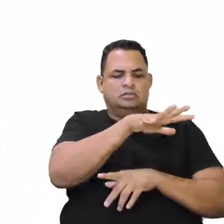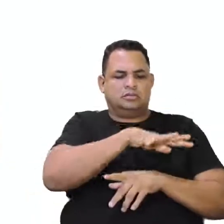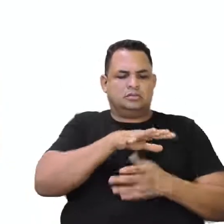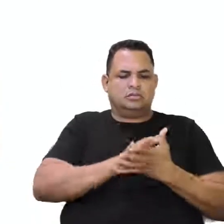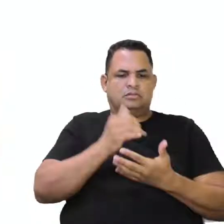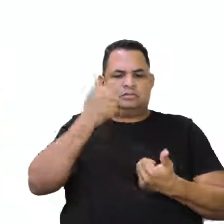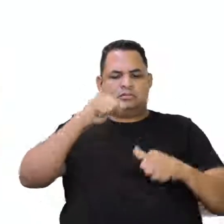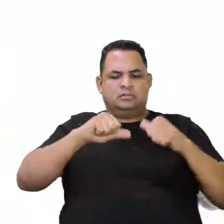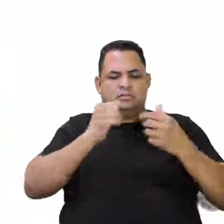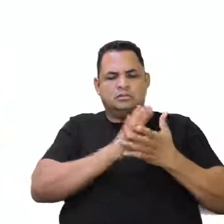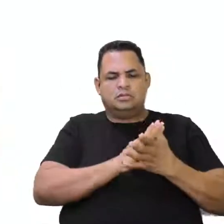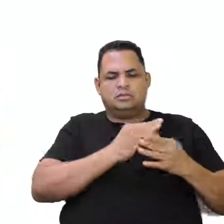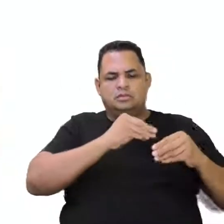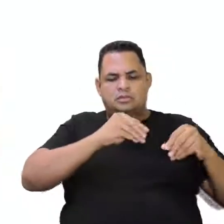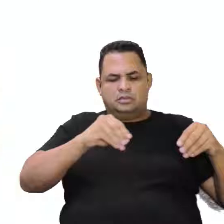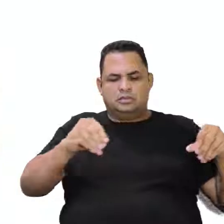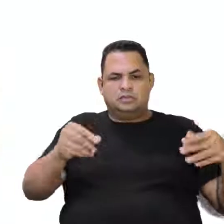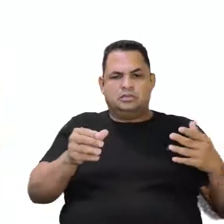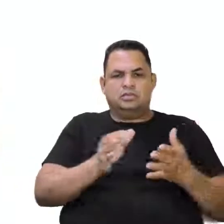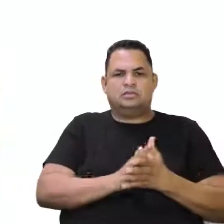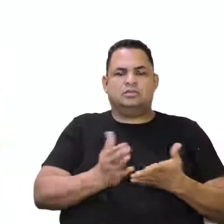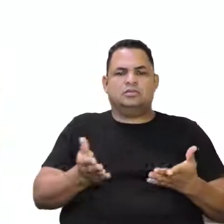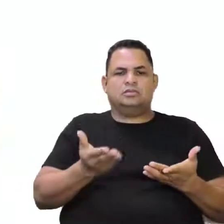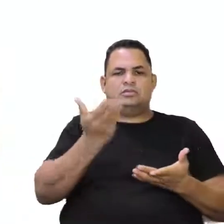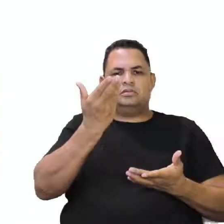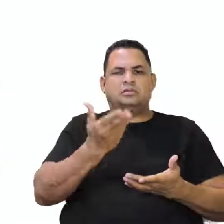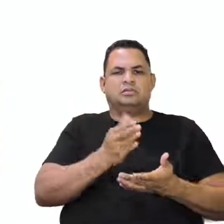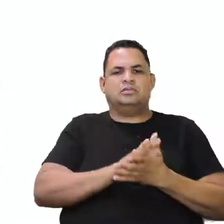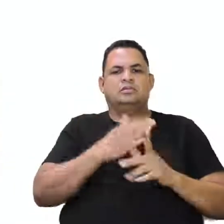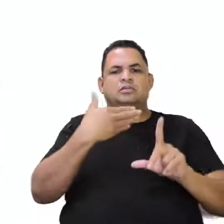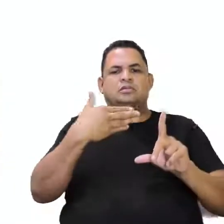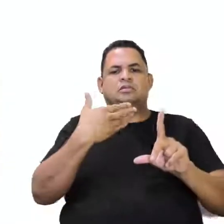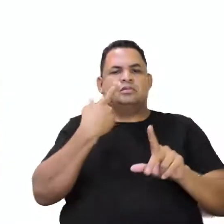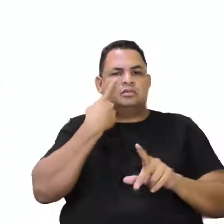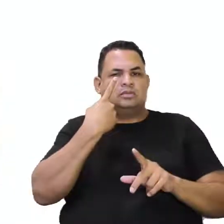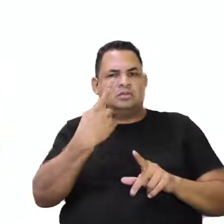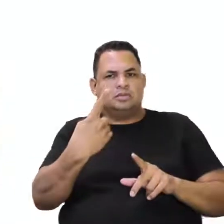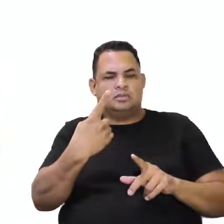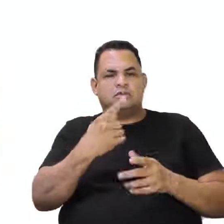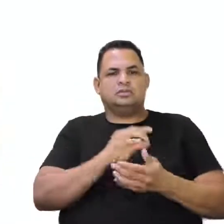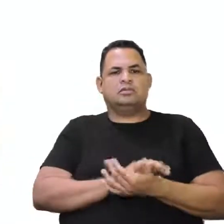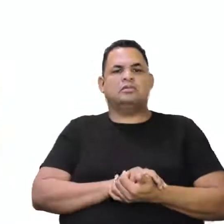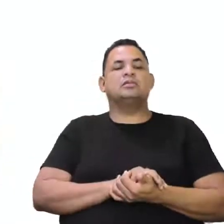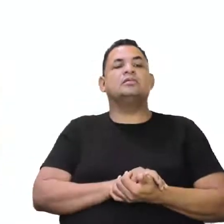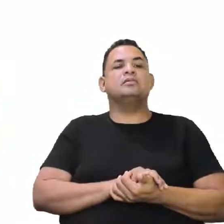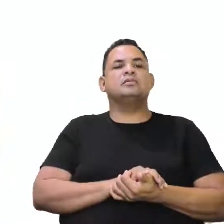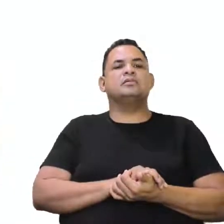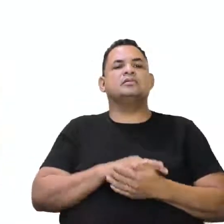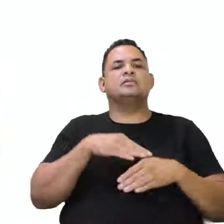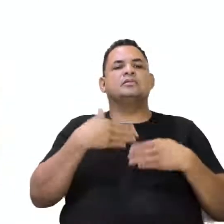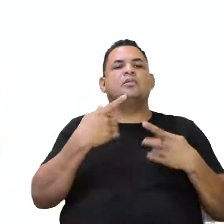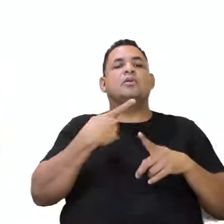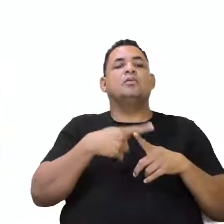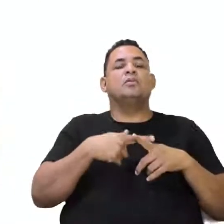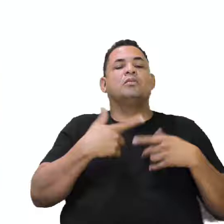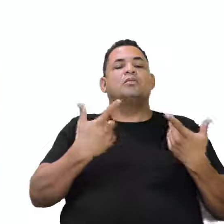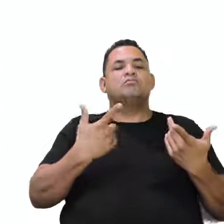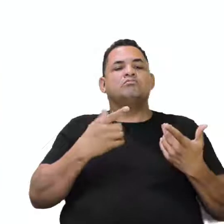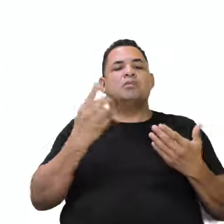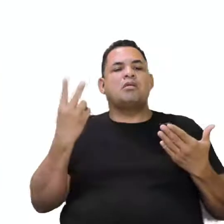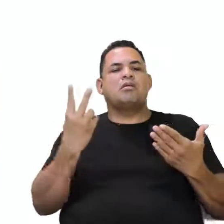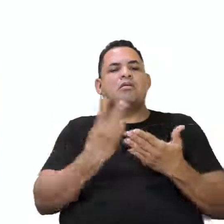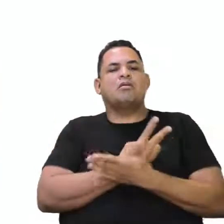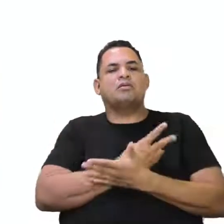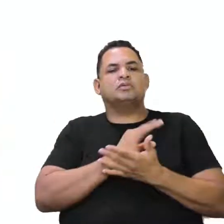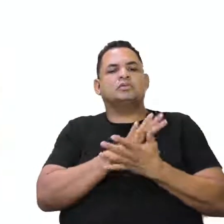na qualidade do solo desse local. Então, aqui nessa slide, a gente está vendo quais são os motivos que levam